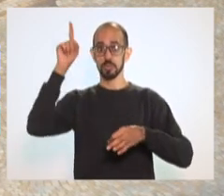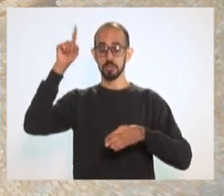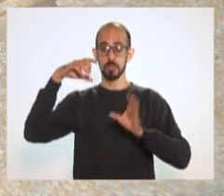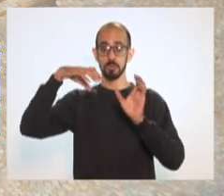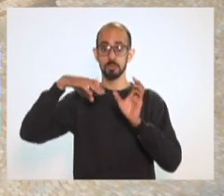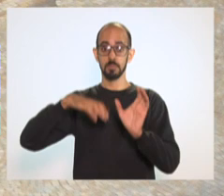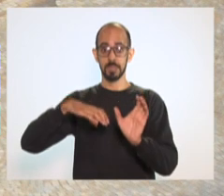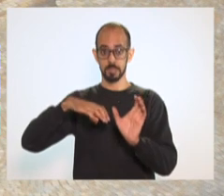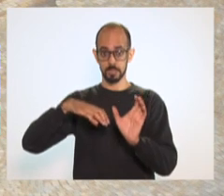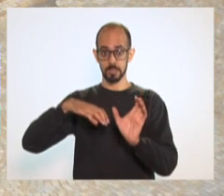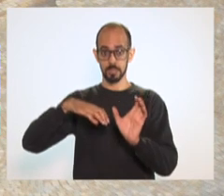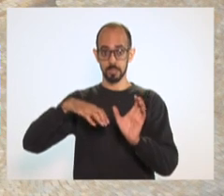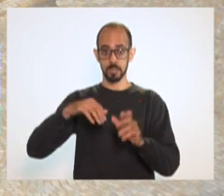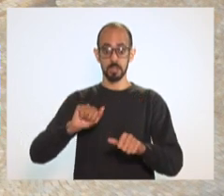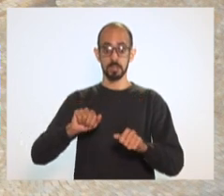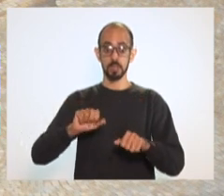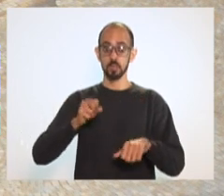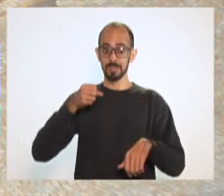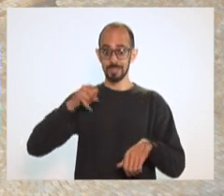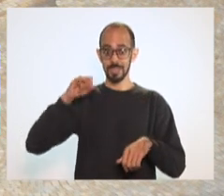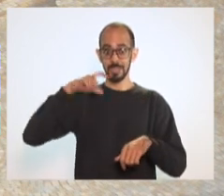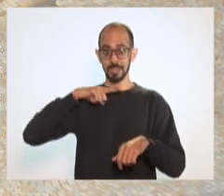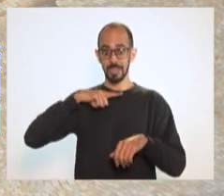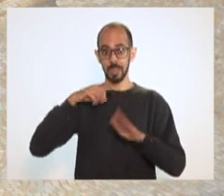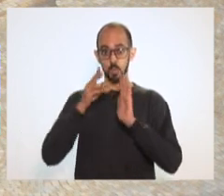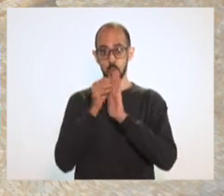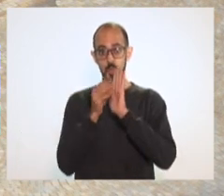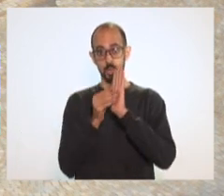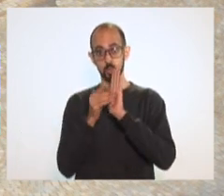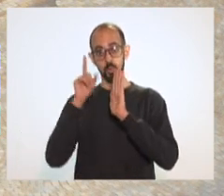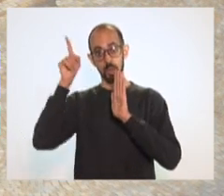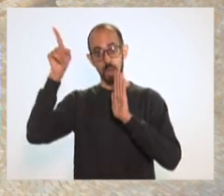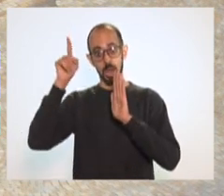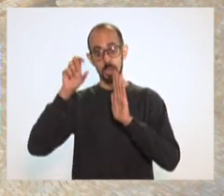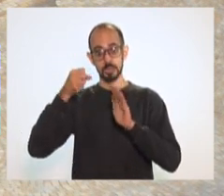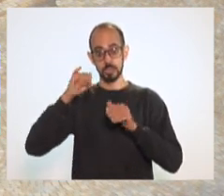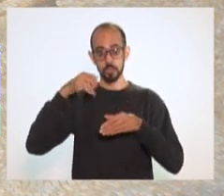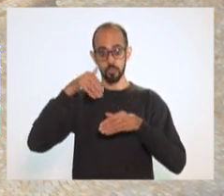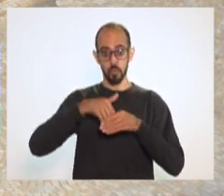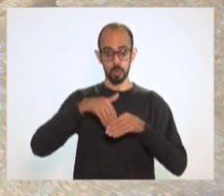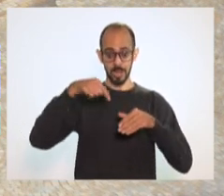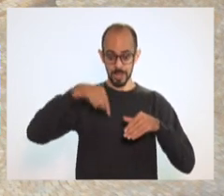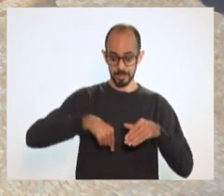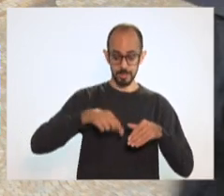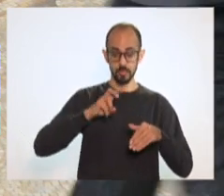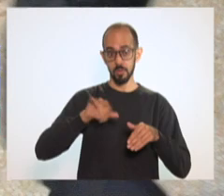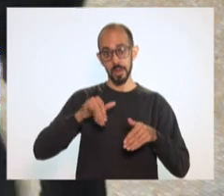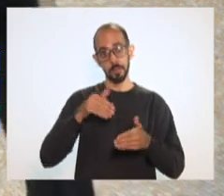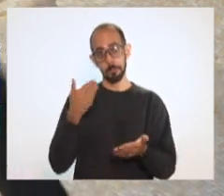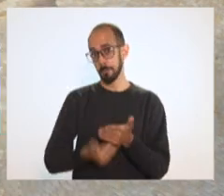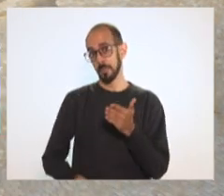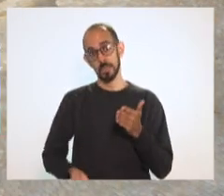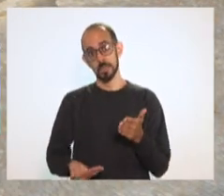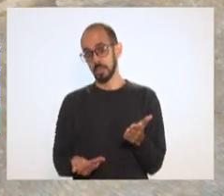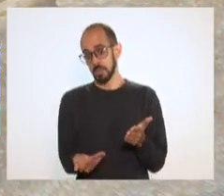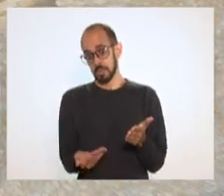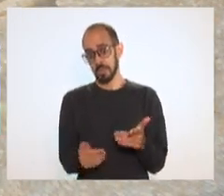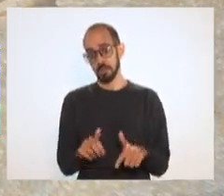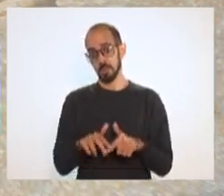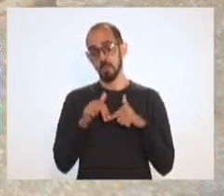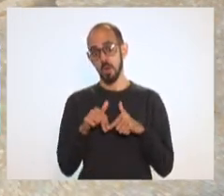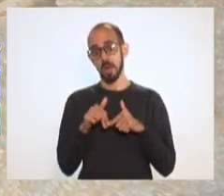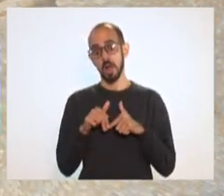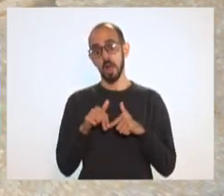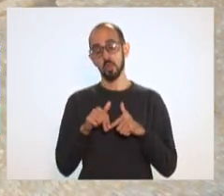pautada, qualquer matéria que seja votada agora perde o objeto por conta da